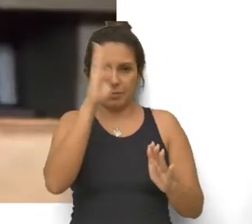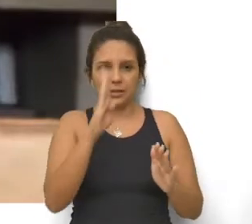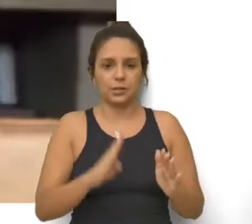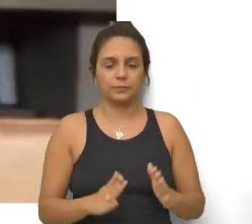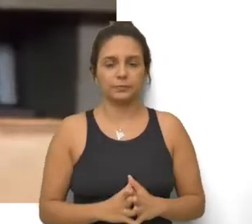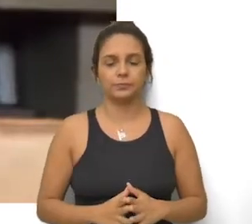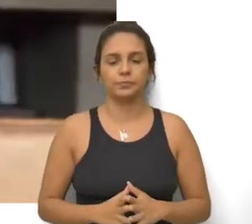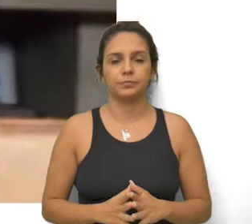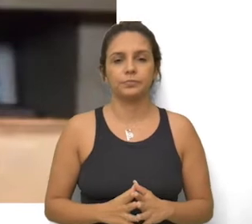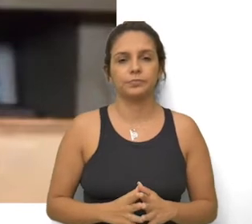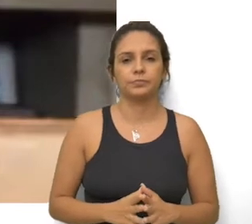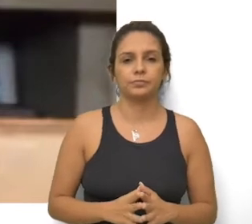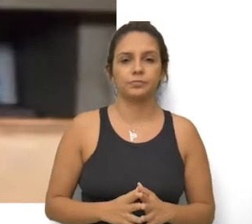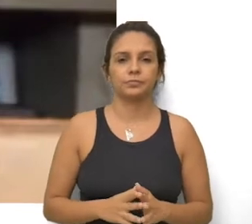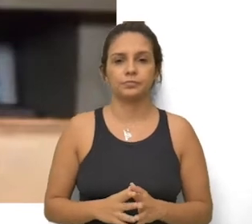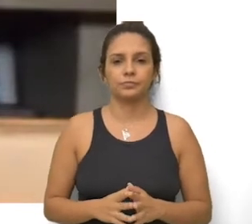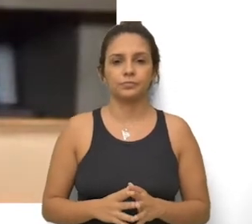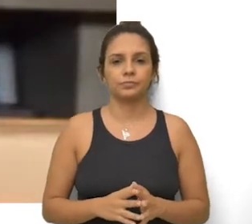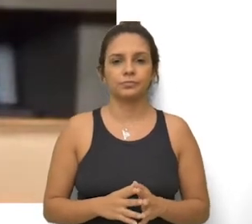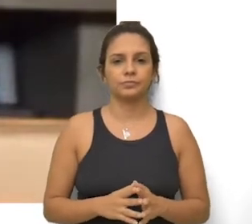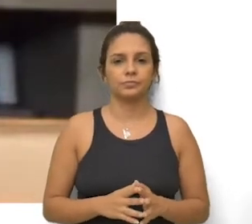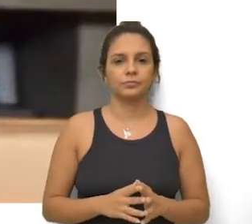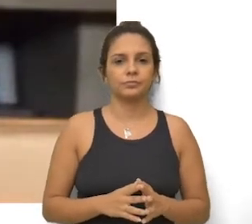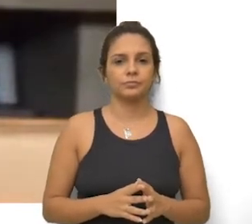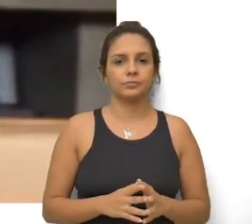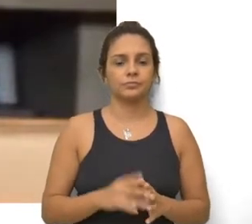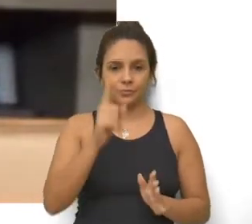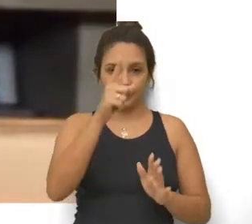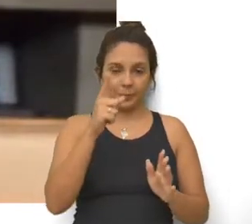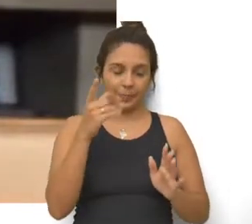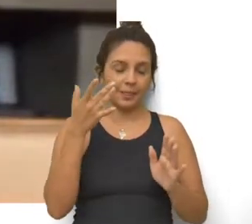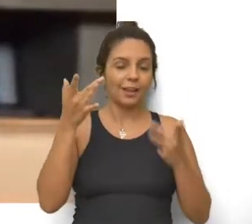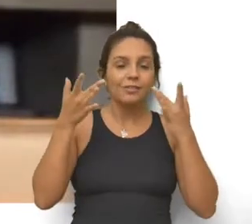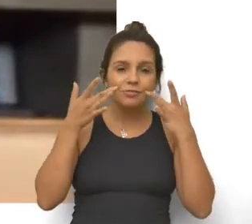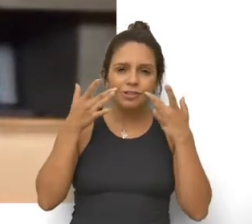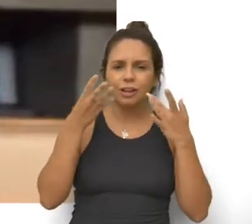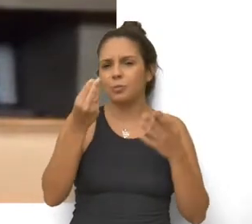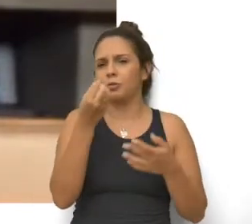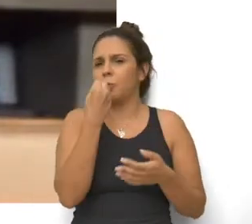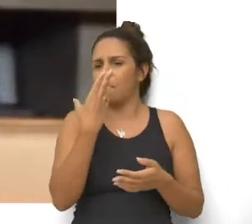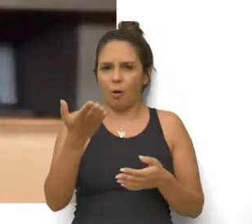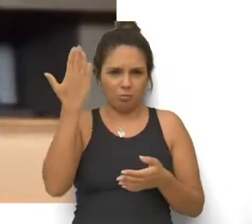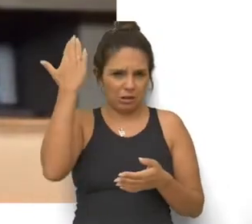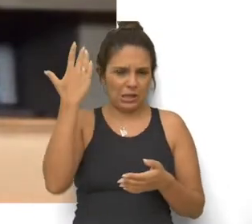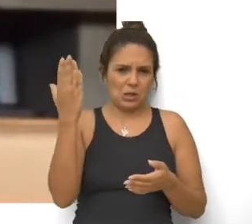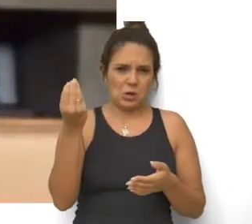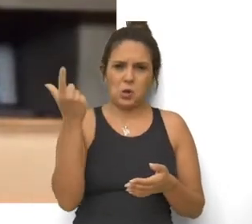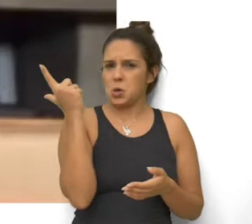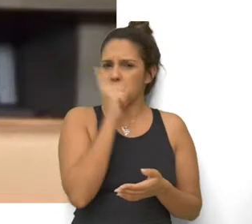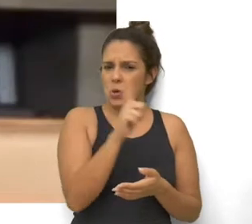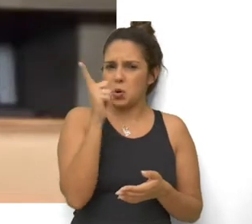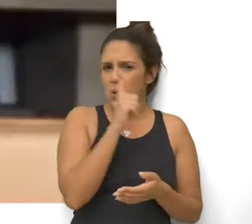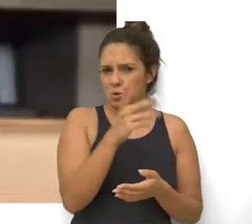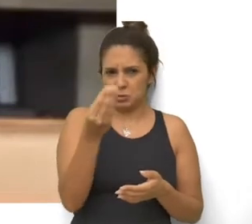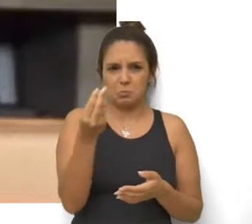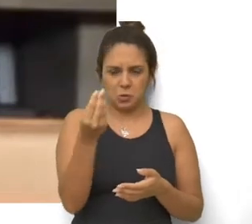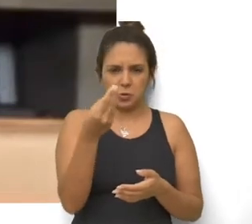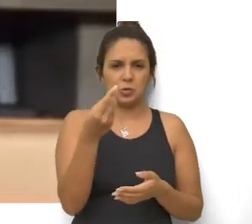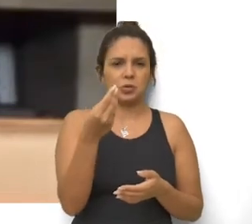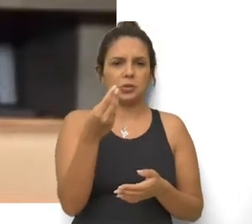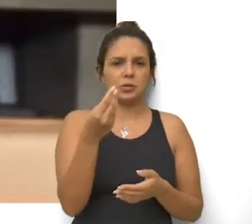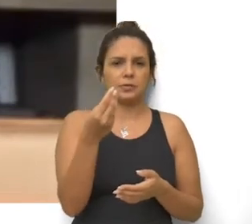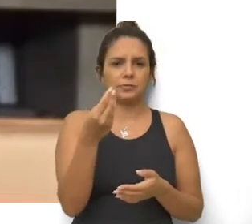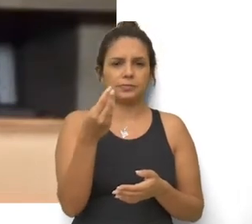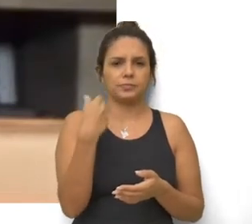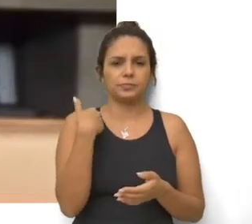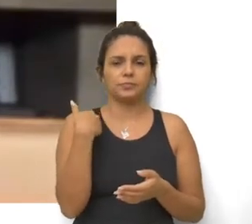Brasil. E esse espetáculo, então, foi muito bem sucedido. A gente estreou no ano 2001, no Festival